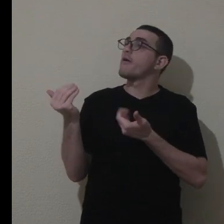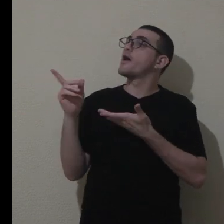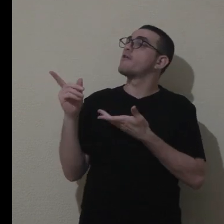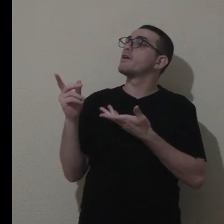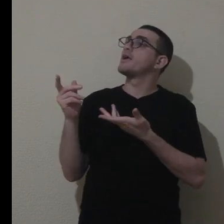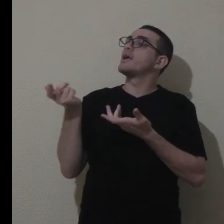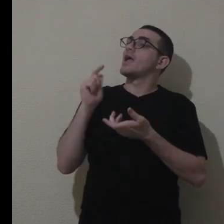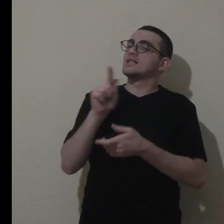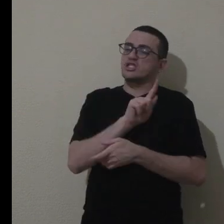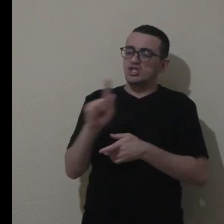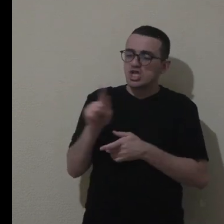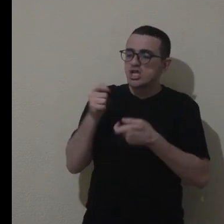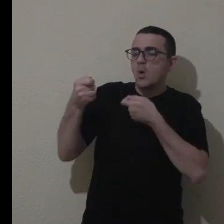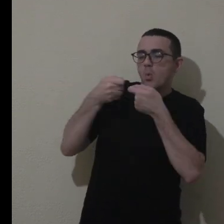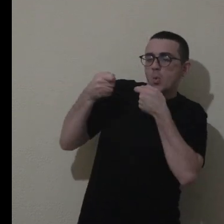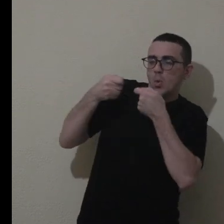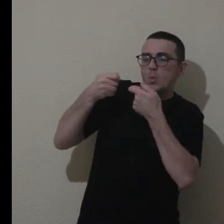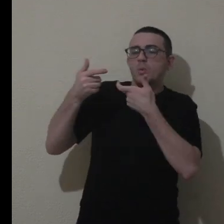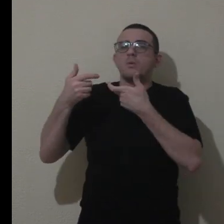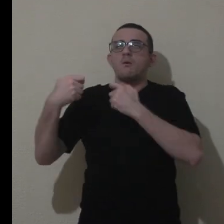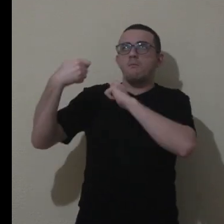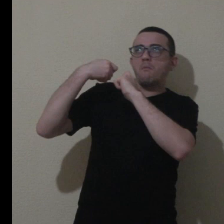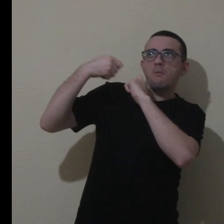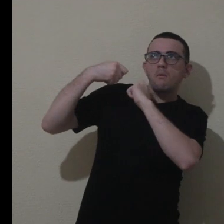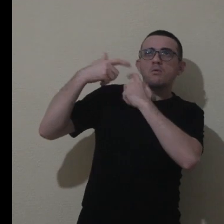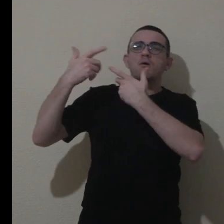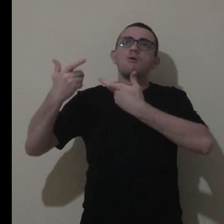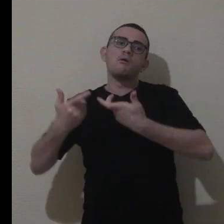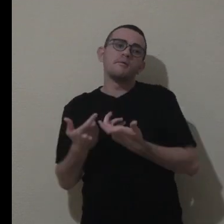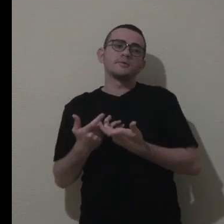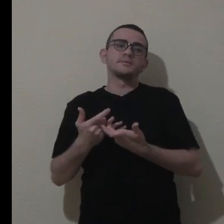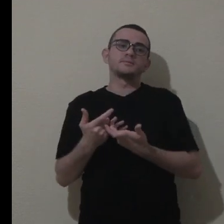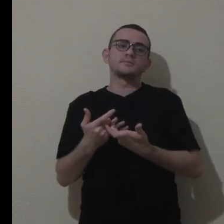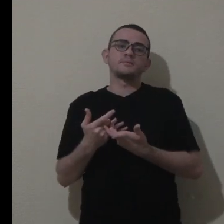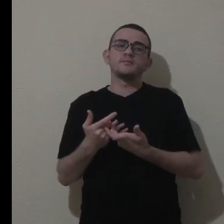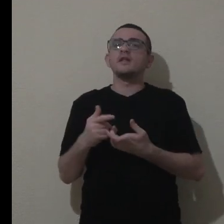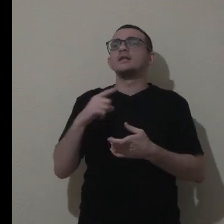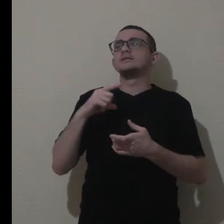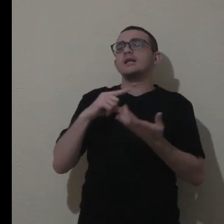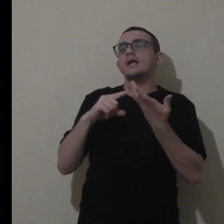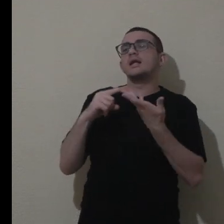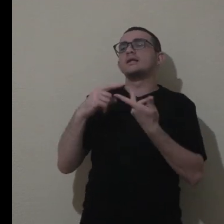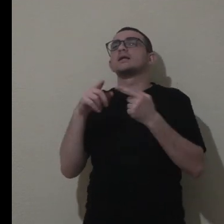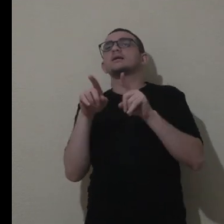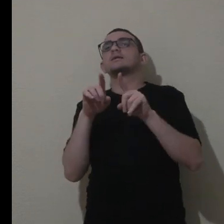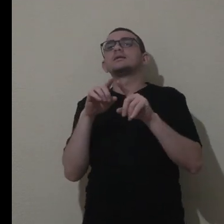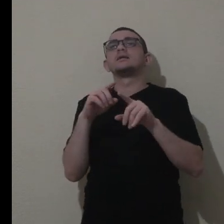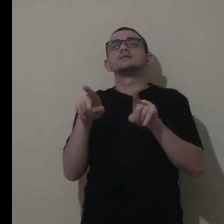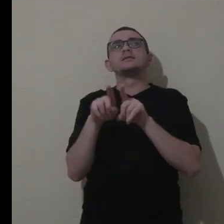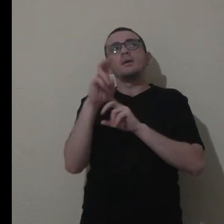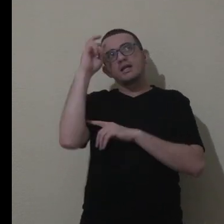de habilidade de gestão, né, de autogestão, tem essas questões